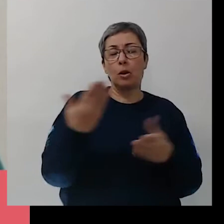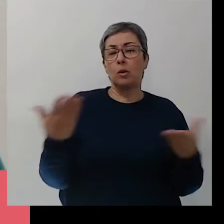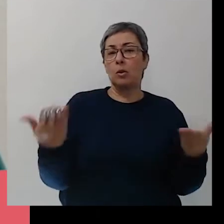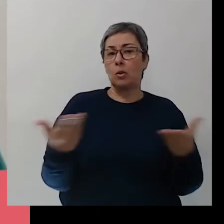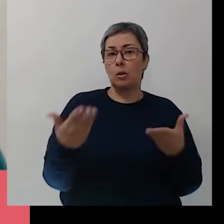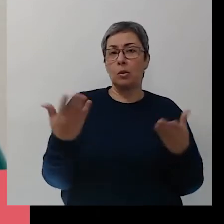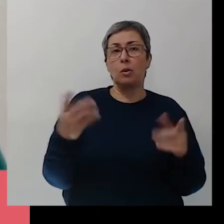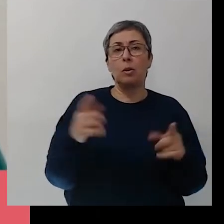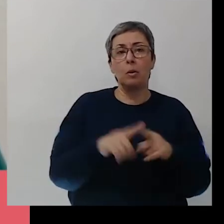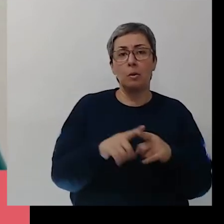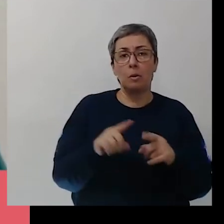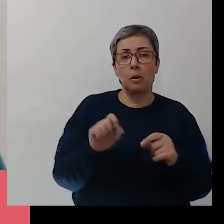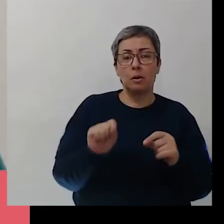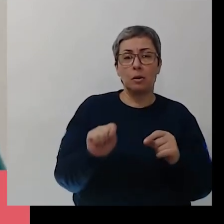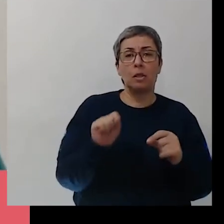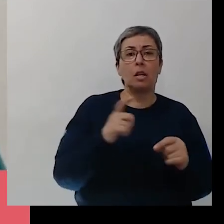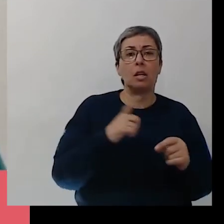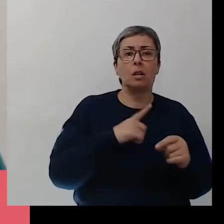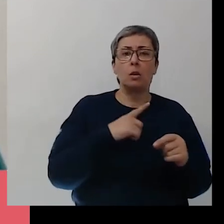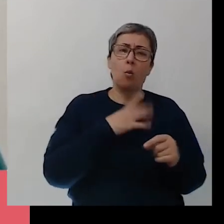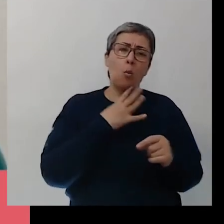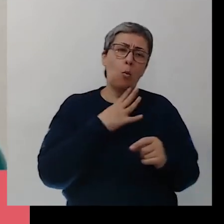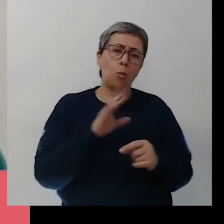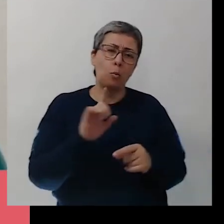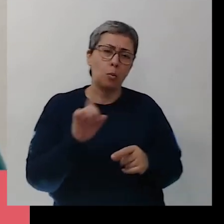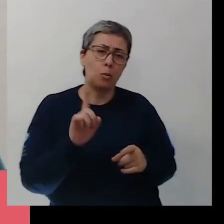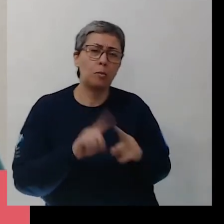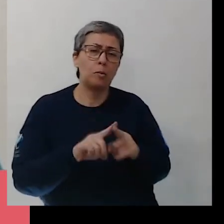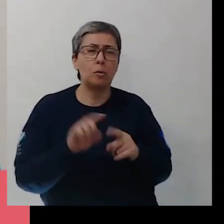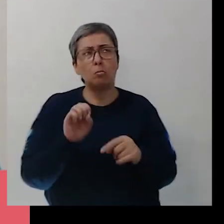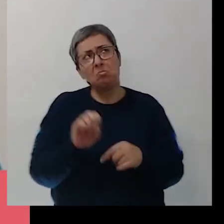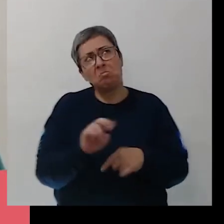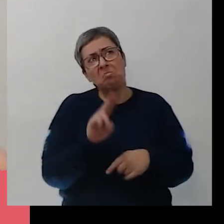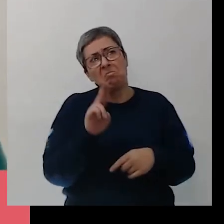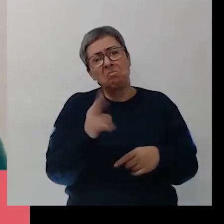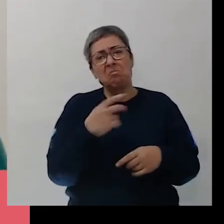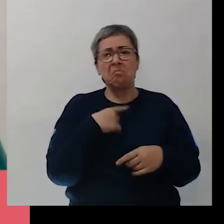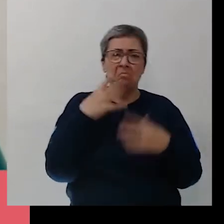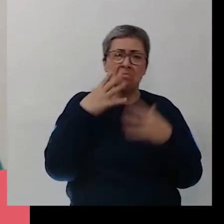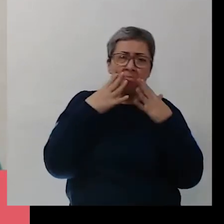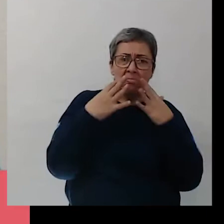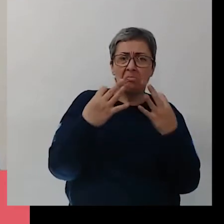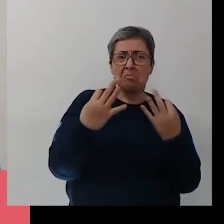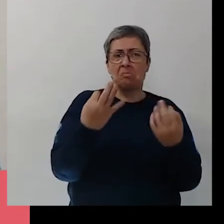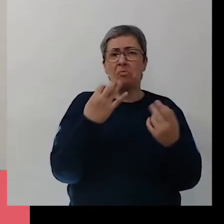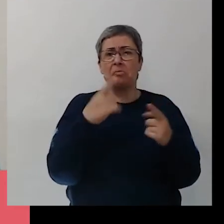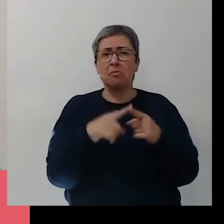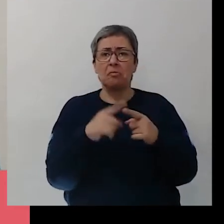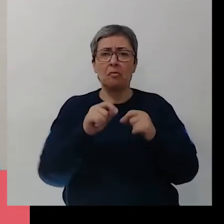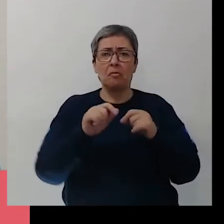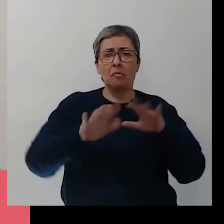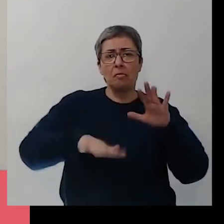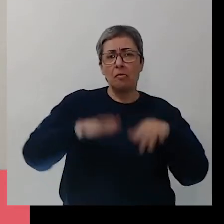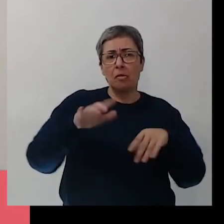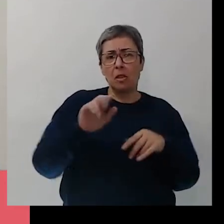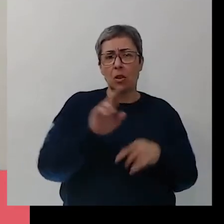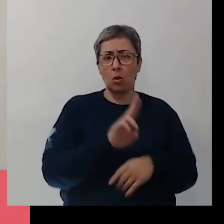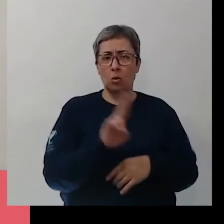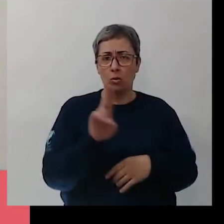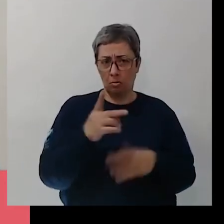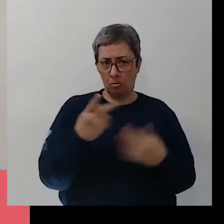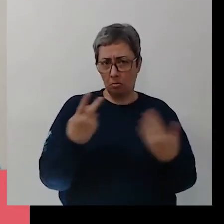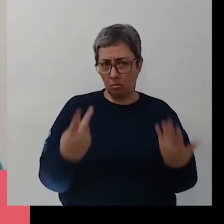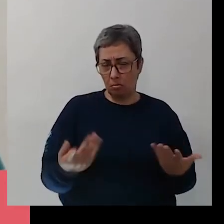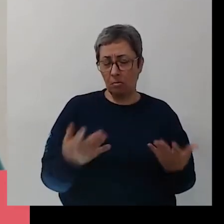hoje aqui, que você não conhecia, ou uma palavra que chamou a sua atenção, ou de repente o seu próprio